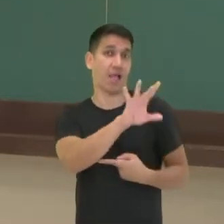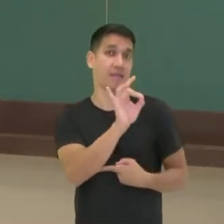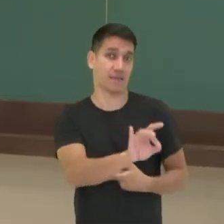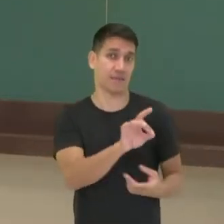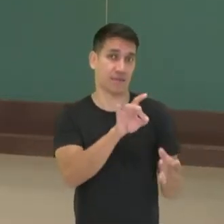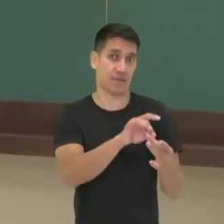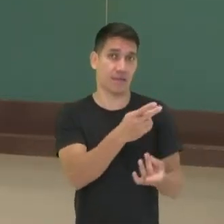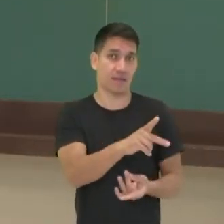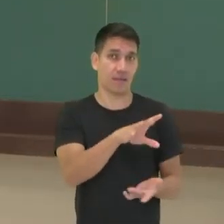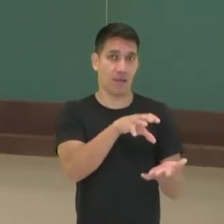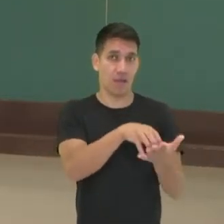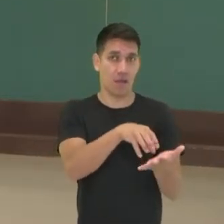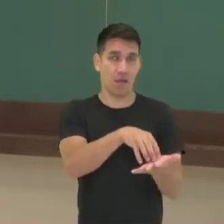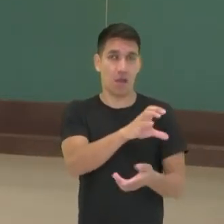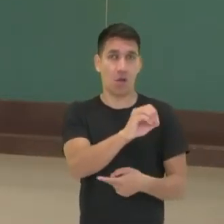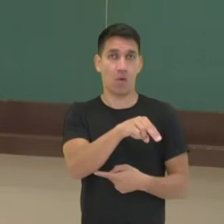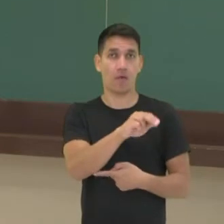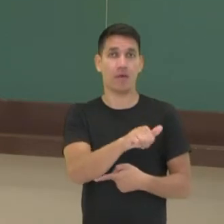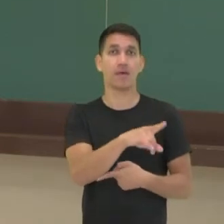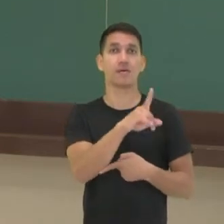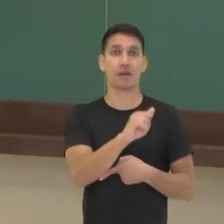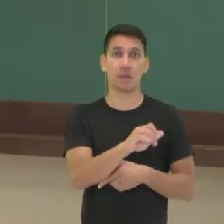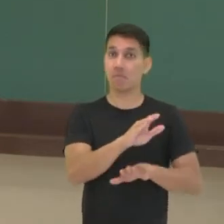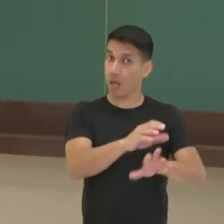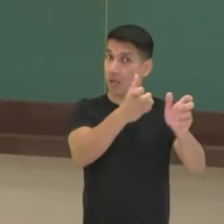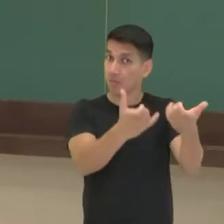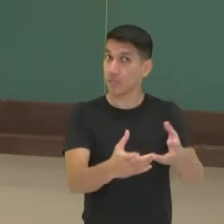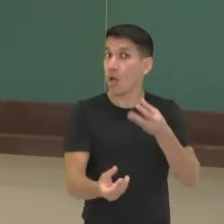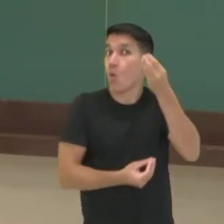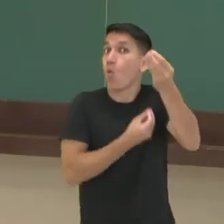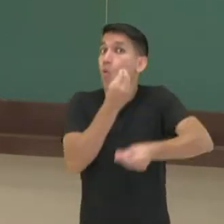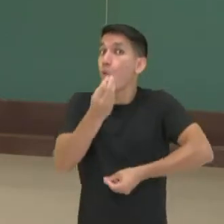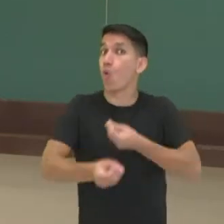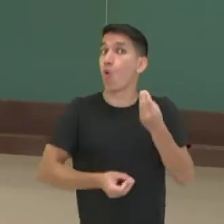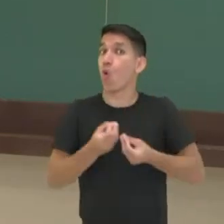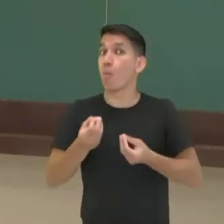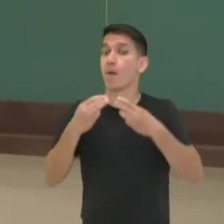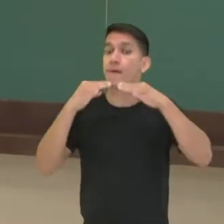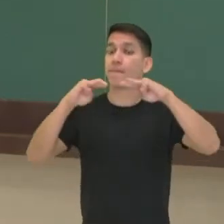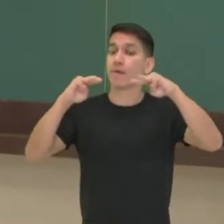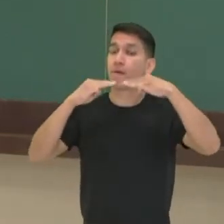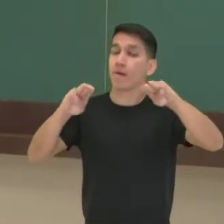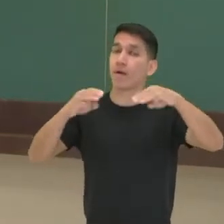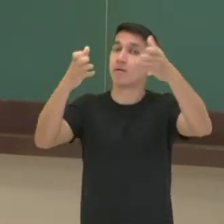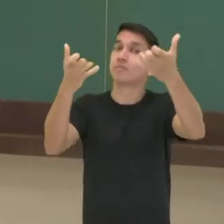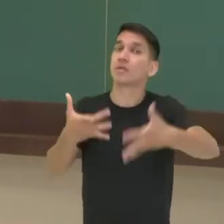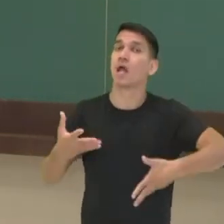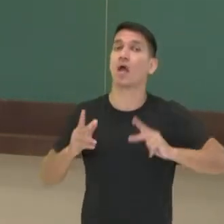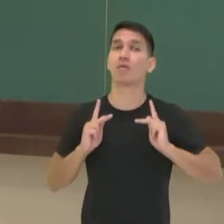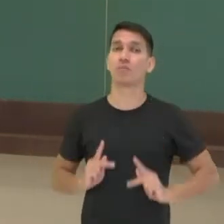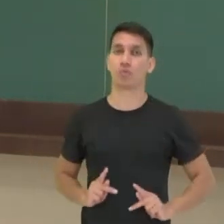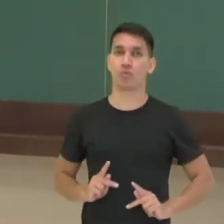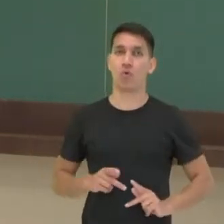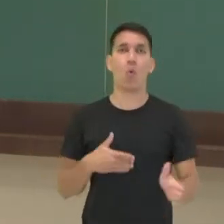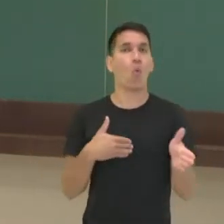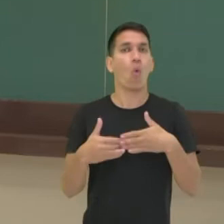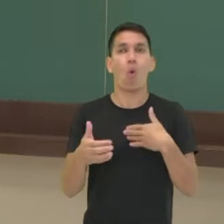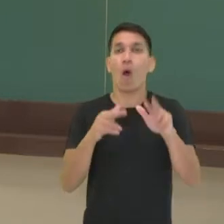alçada dele. Mas ele vai falar como que as propagandas podem falar, qualquer coisa em relação à